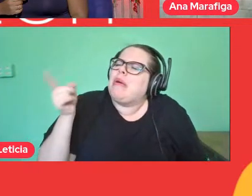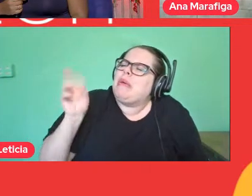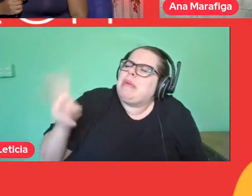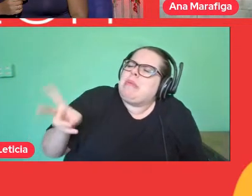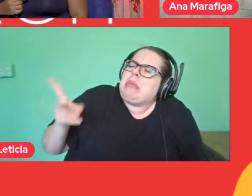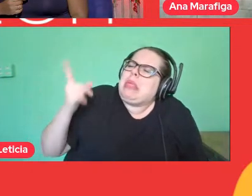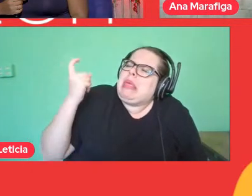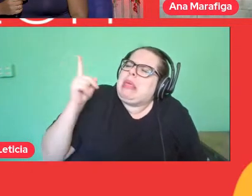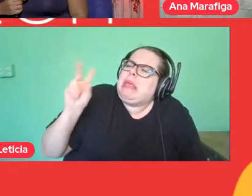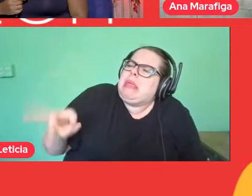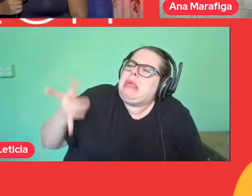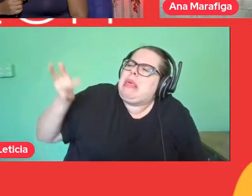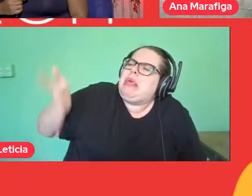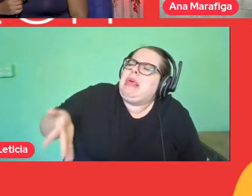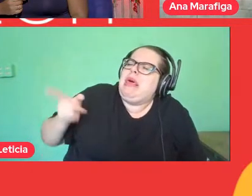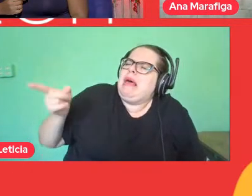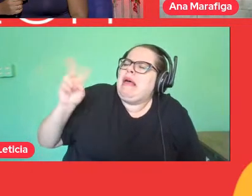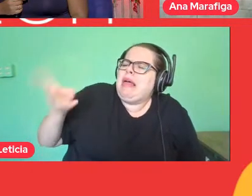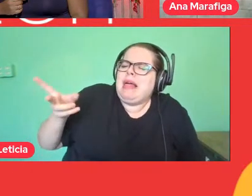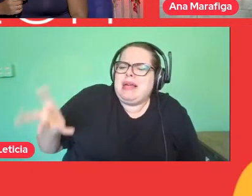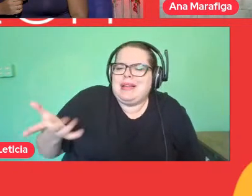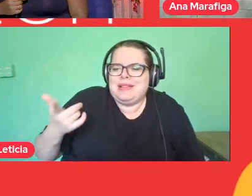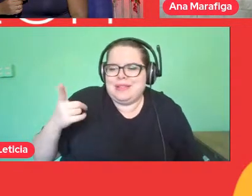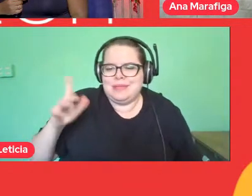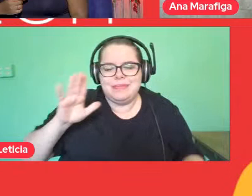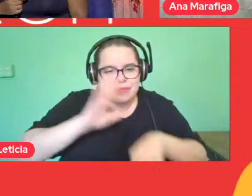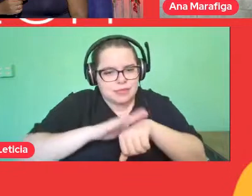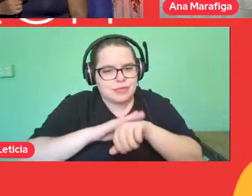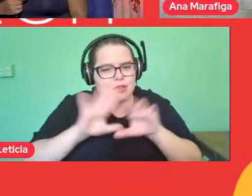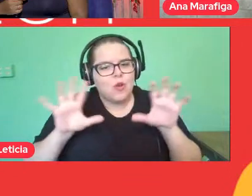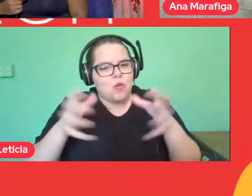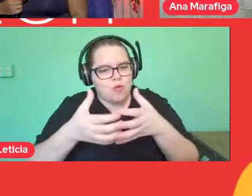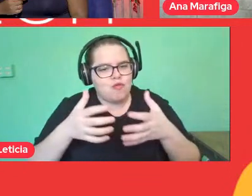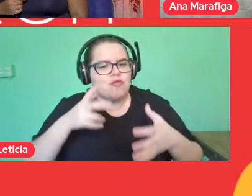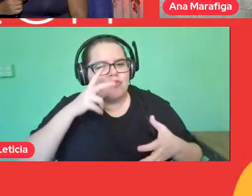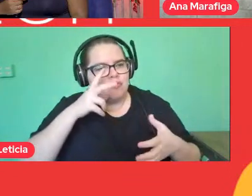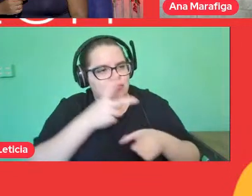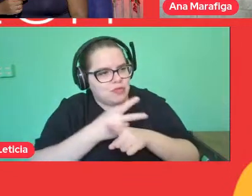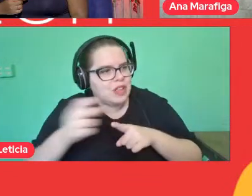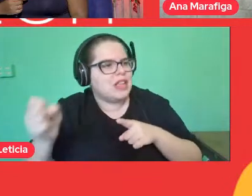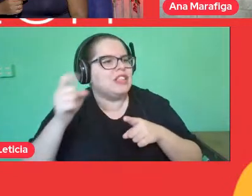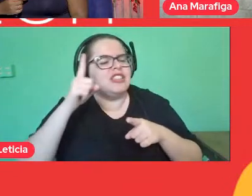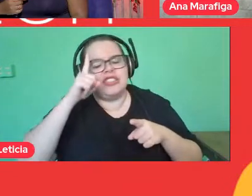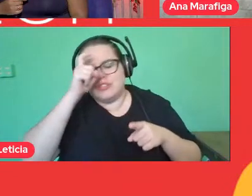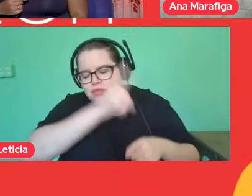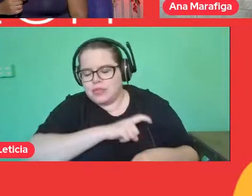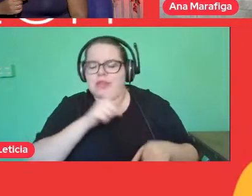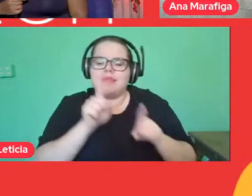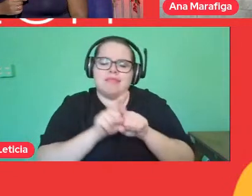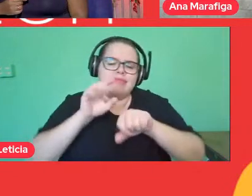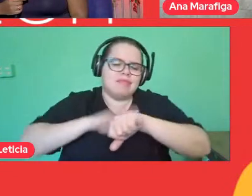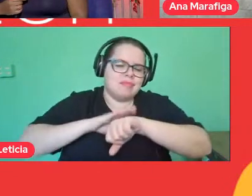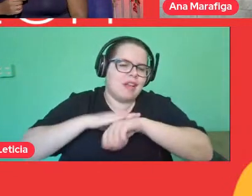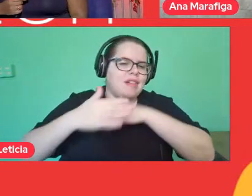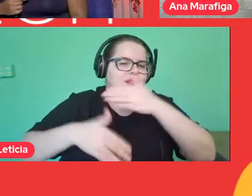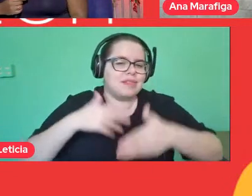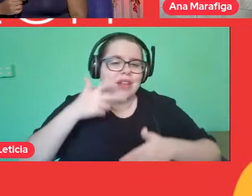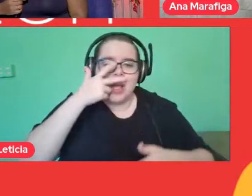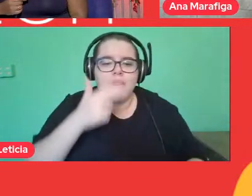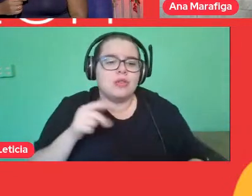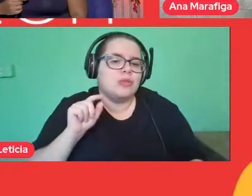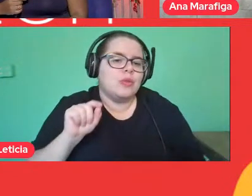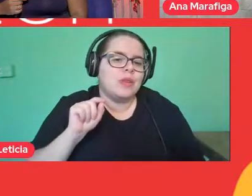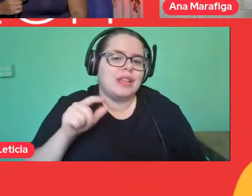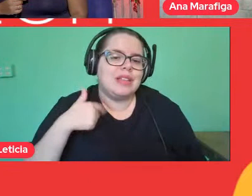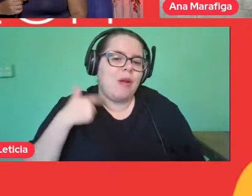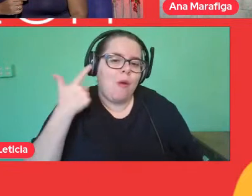mais pobre. Então, faça isso pelo grupo, né? Então, enfrente as suas vulnerabilidades, tente fazer isso. Eu acho que se eu